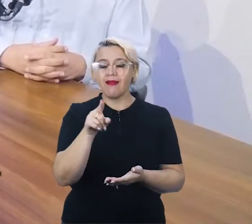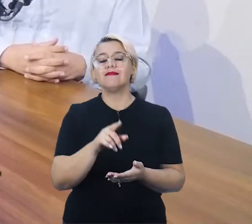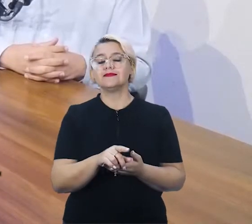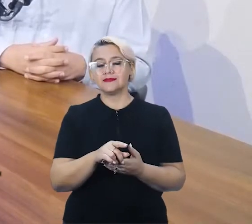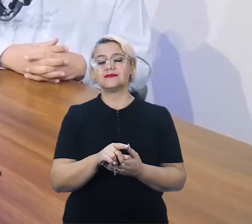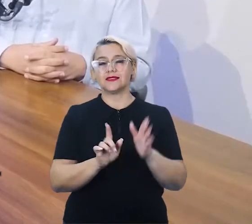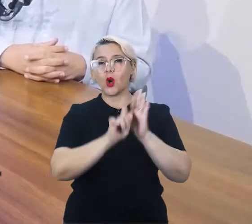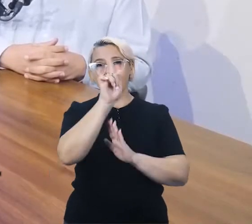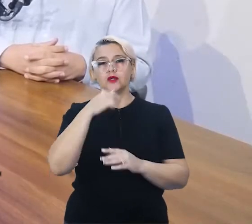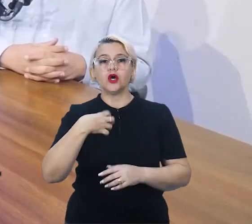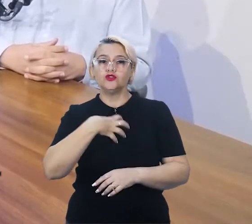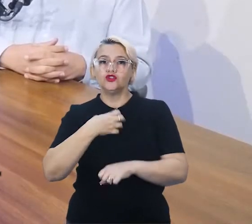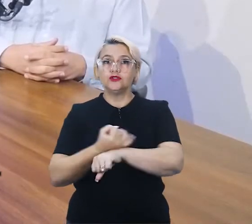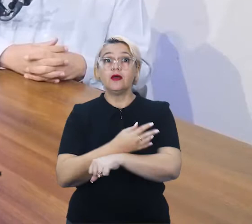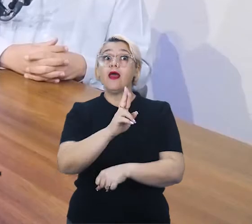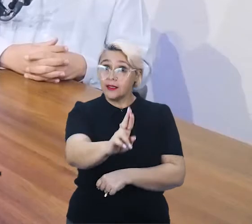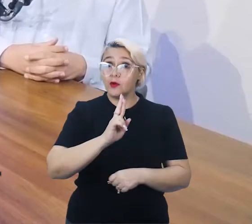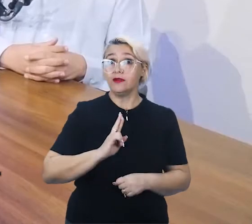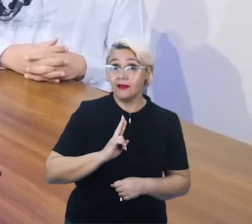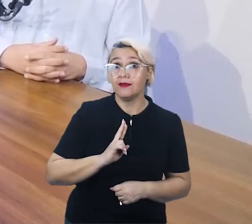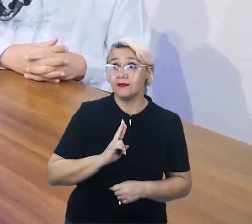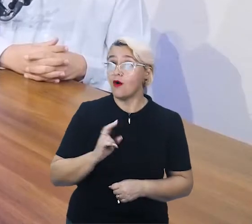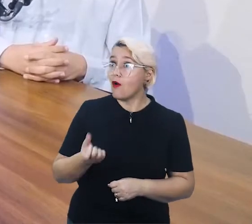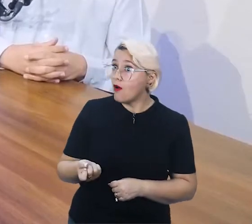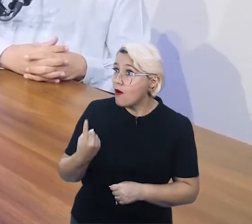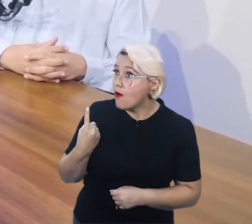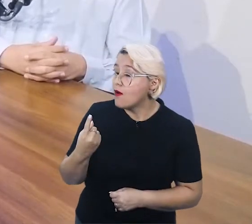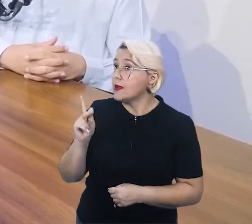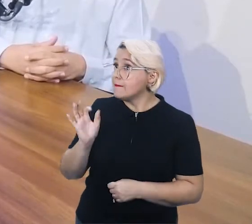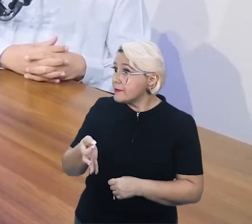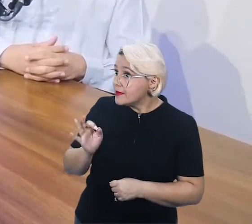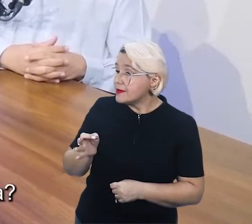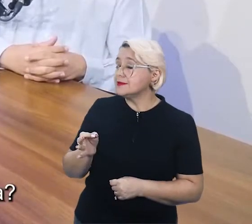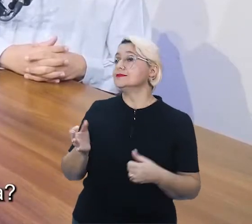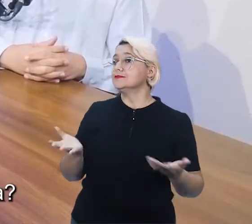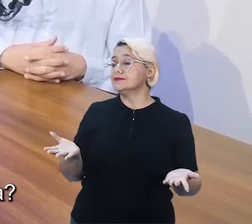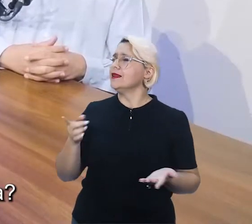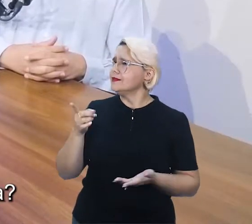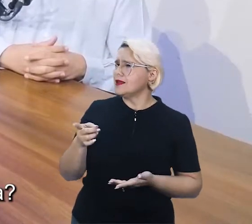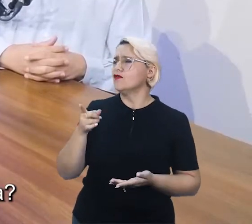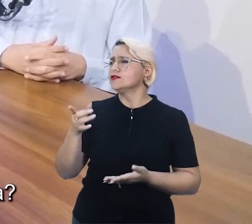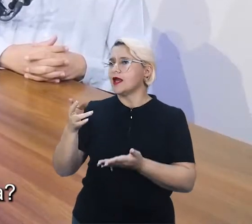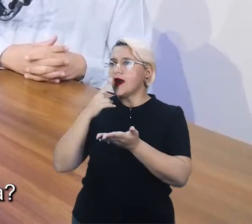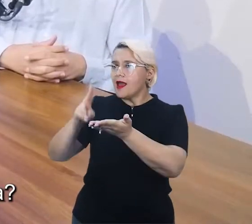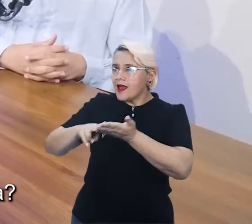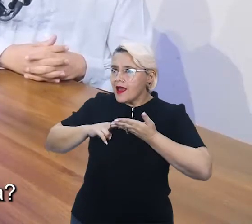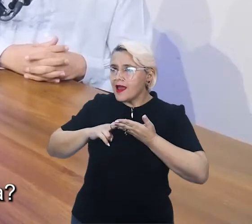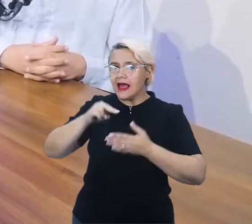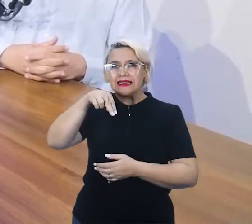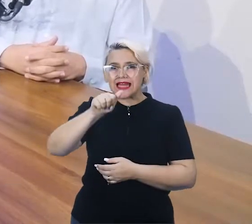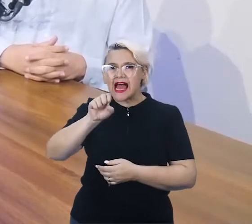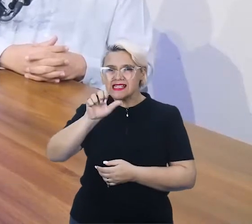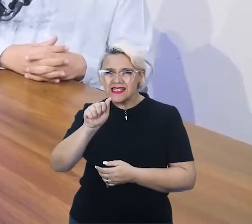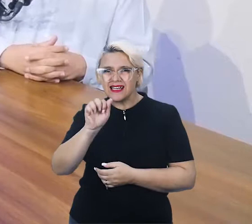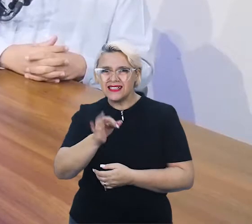a minha emoção, e eles me Aham. responderam. Olha. Então você E aí recebeu uma carta da